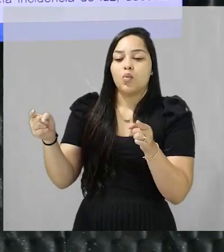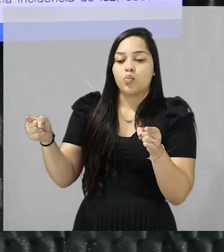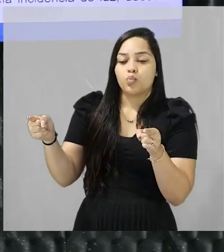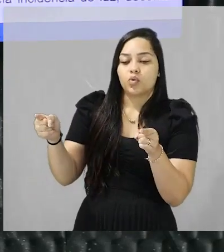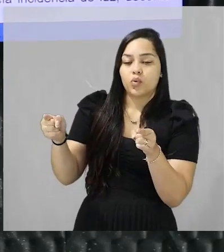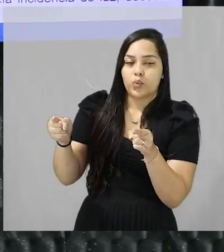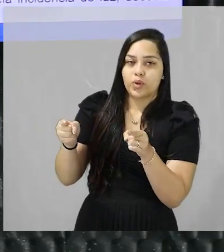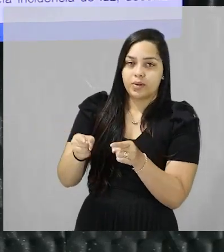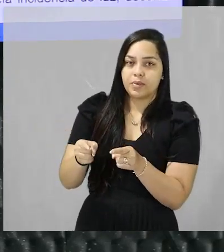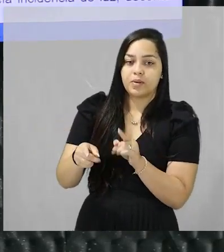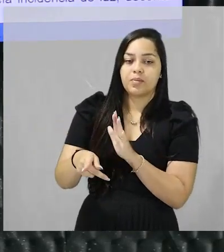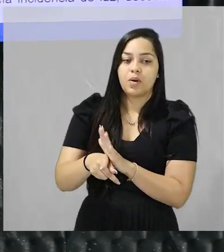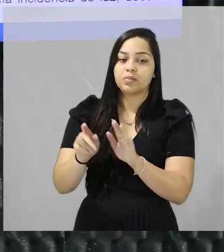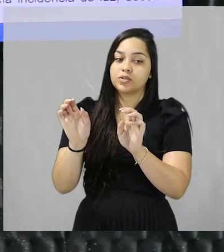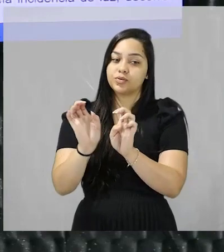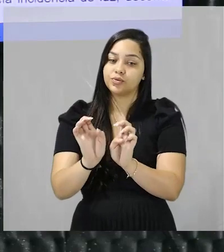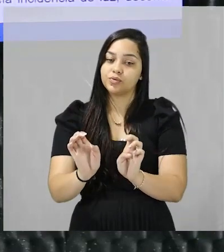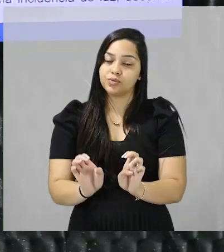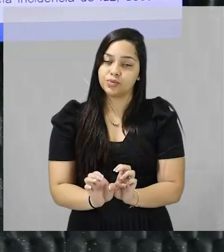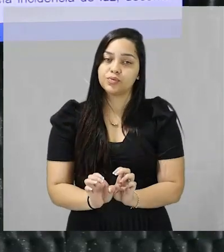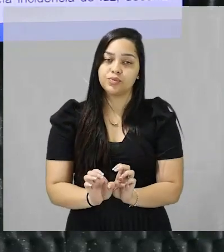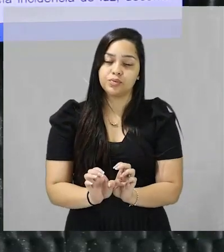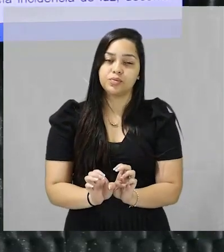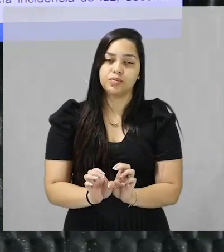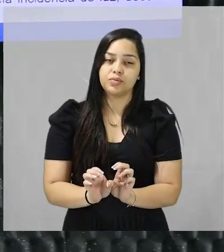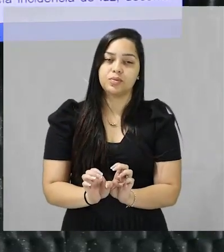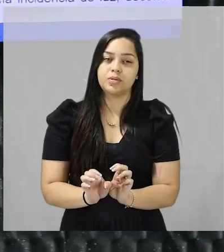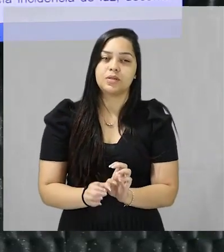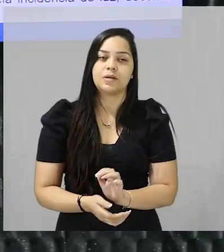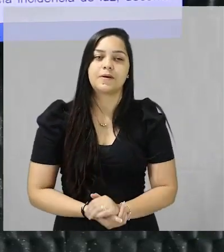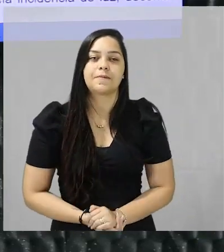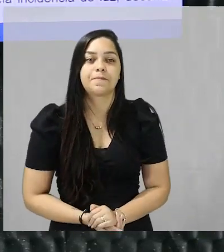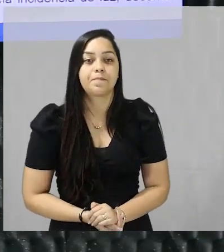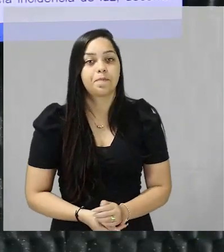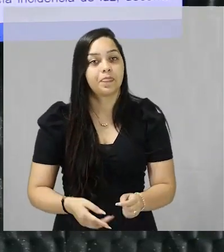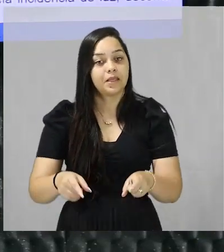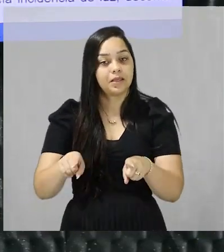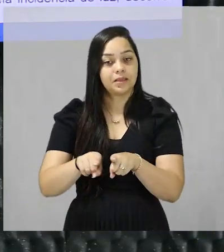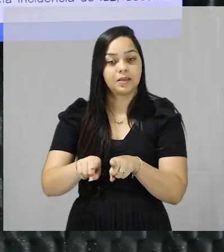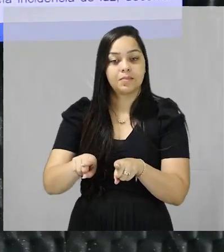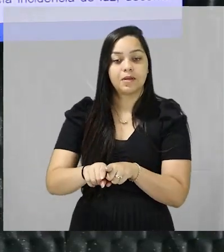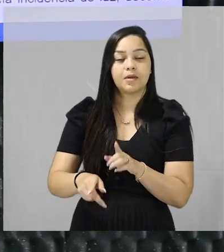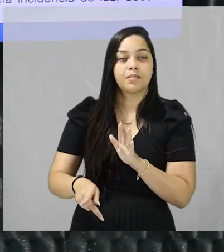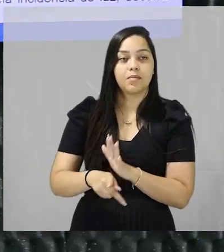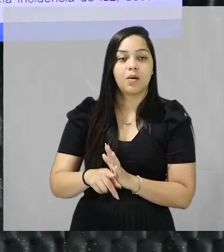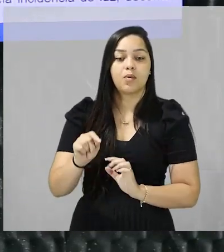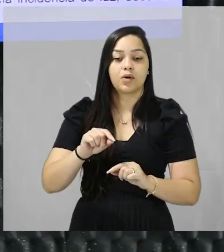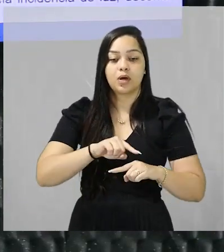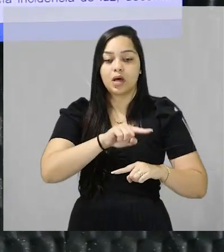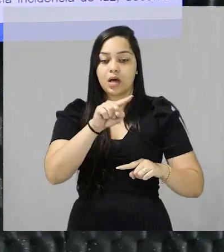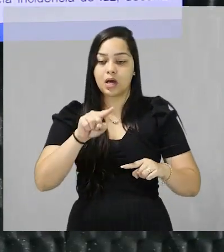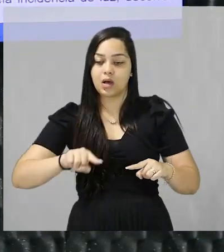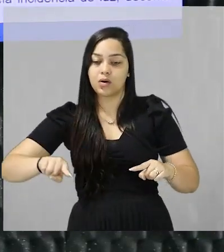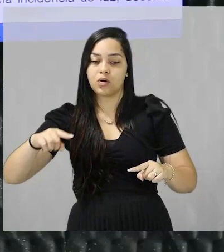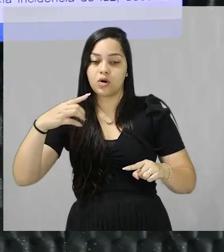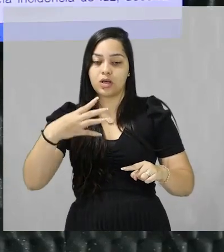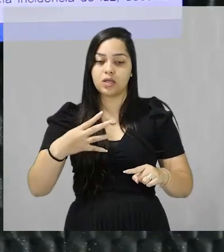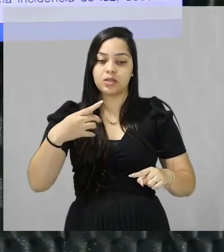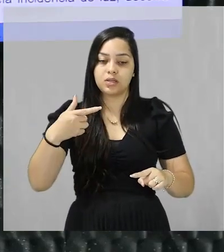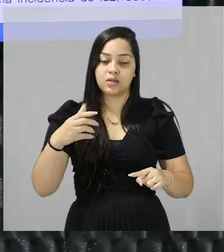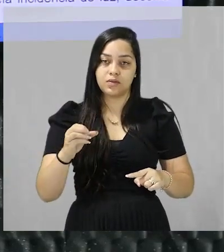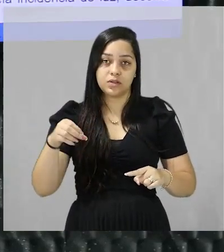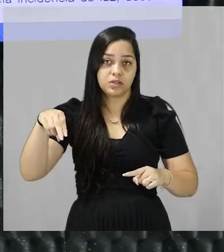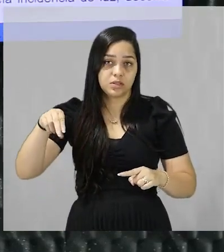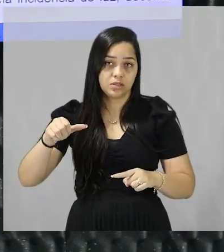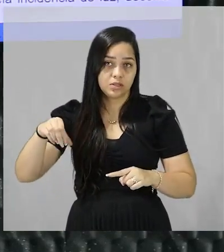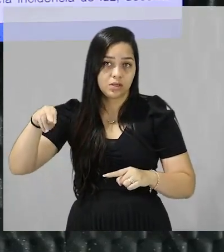ok, da estrutura, do tamanho da estrutura. E aí, no comprimento de onda 420 nanômetros, né, nós